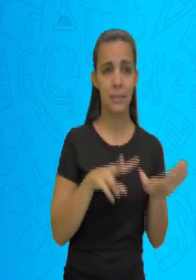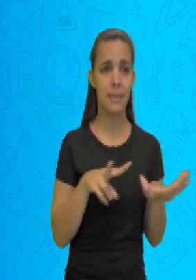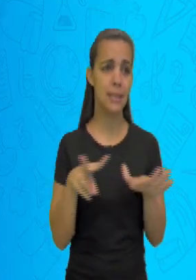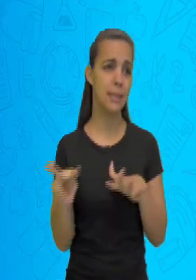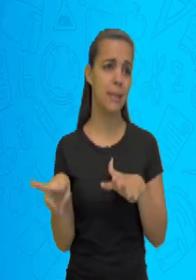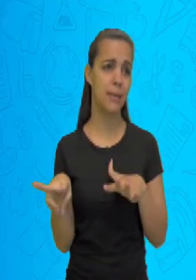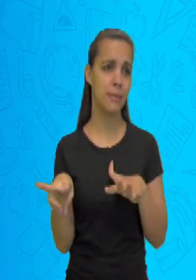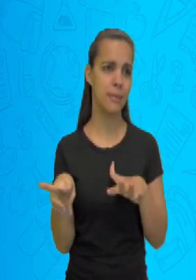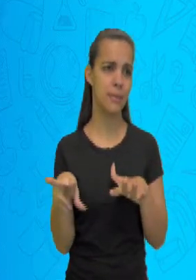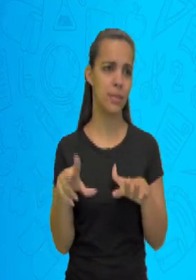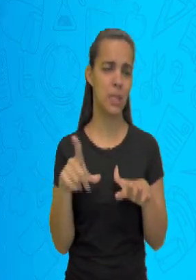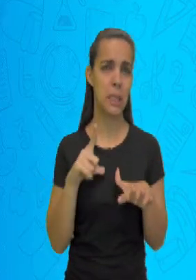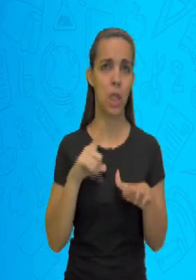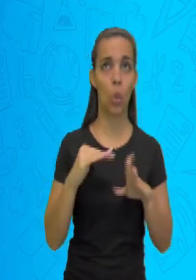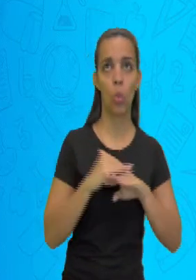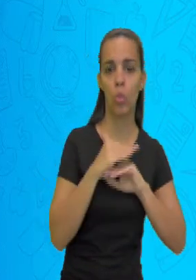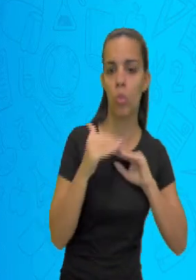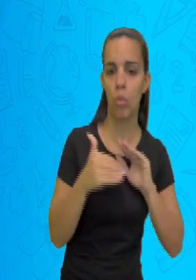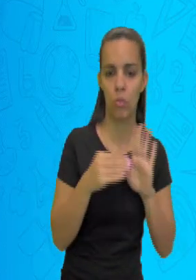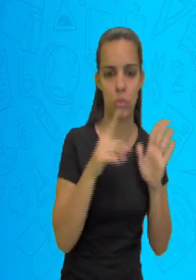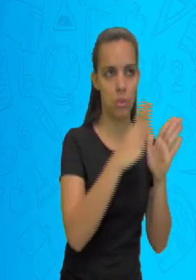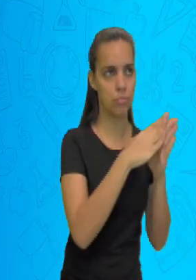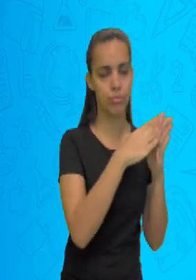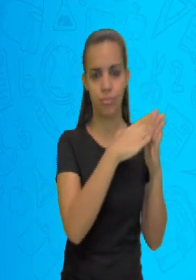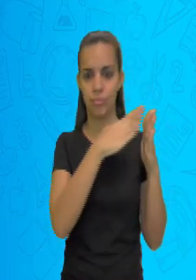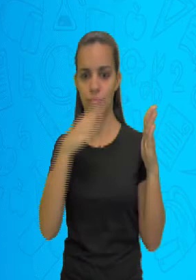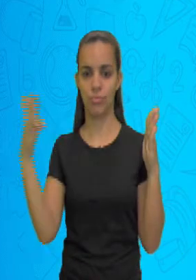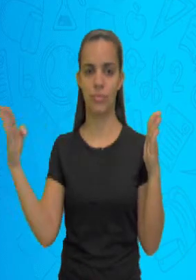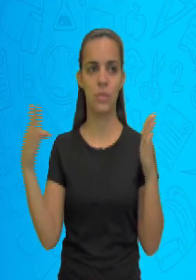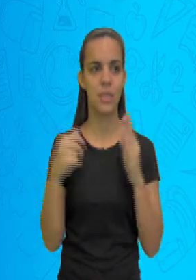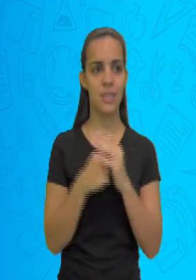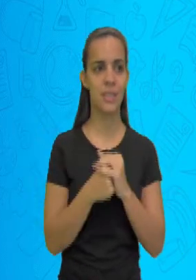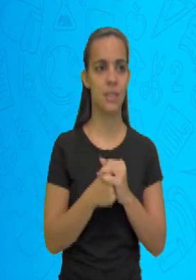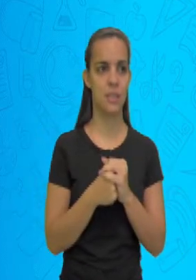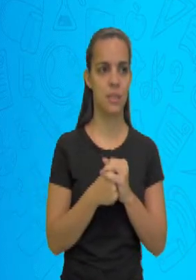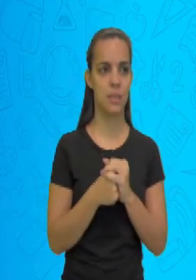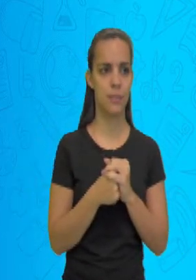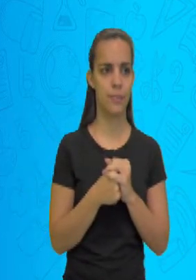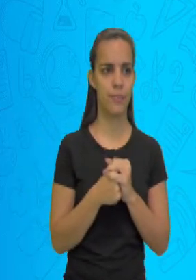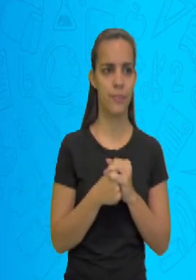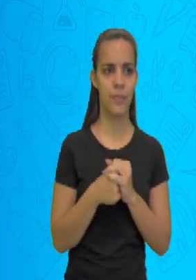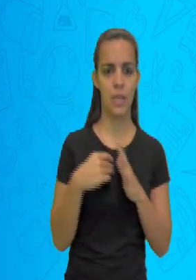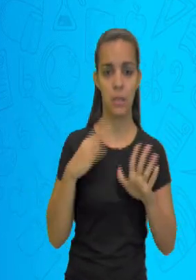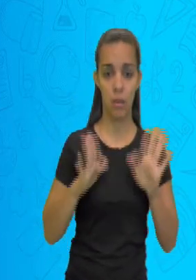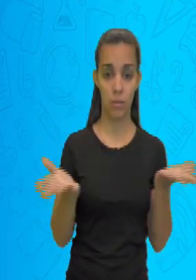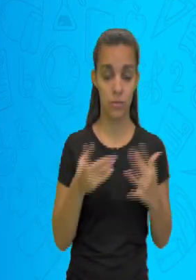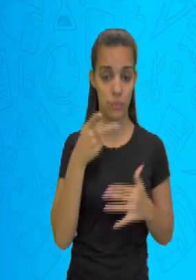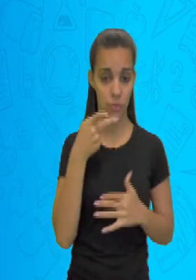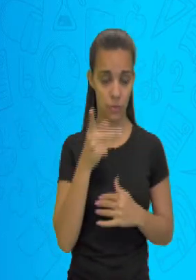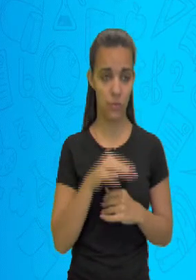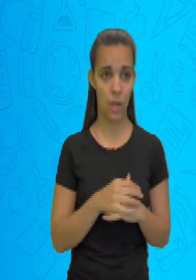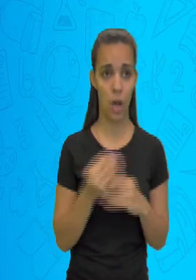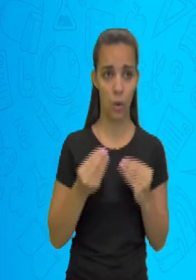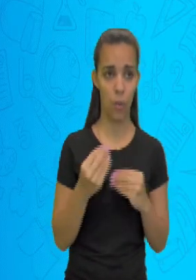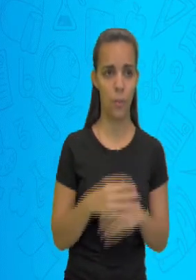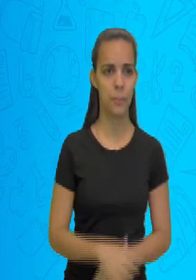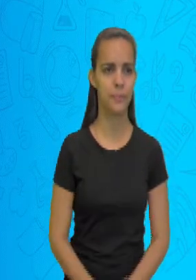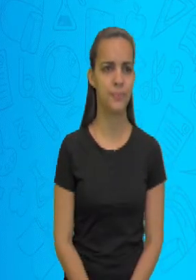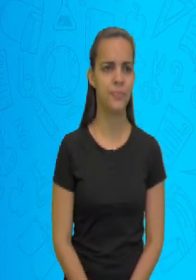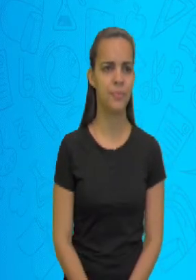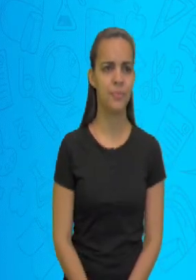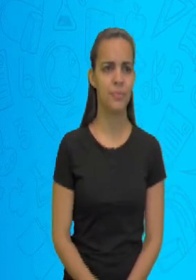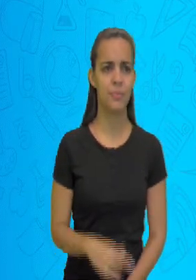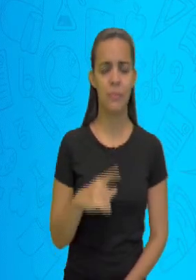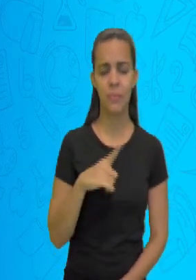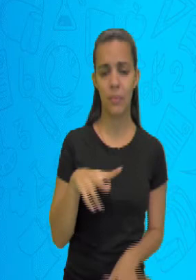que tem todos os dias, tem semanas que não tem todos os dias. Vamos falar um pouquinho sobre isso? A